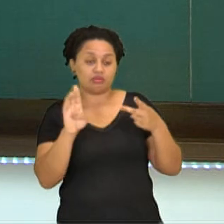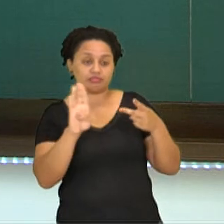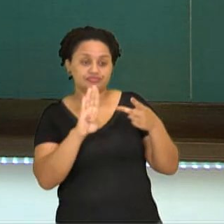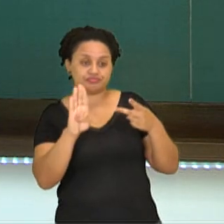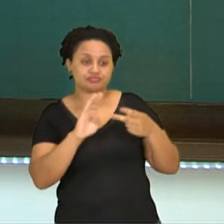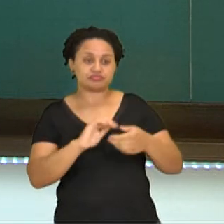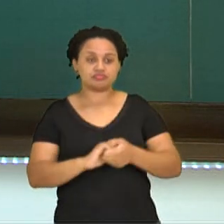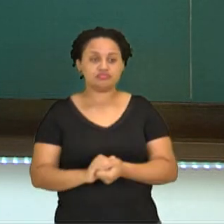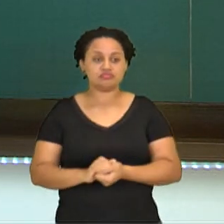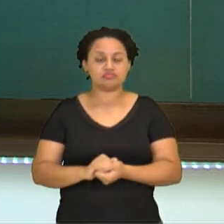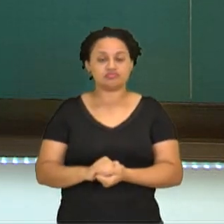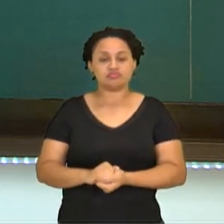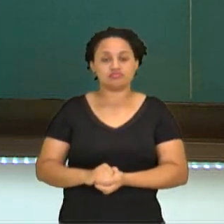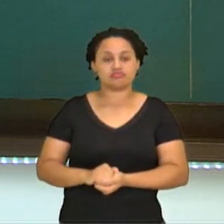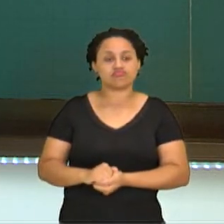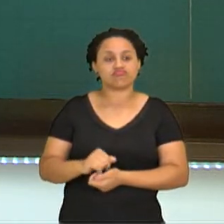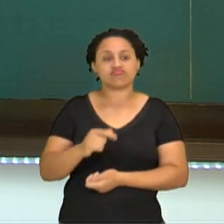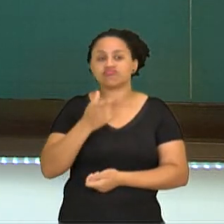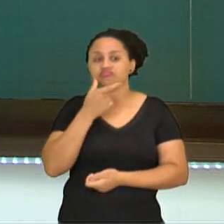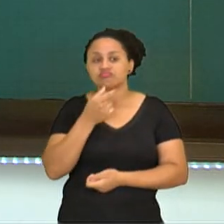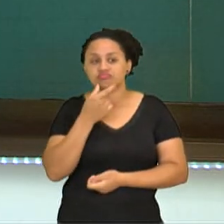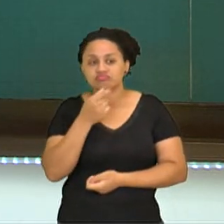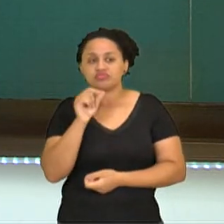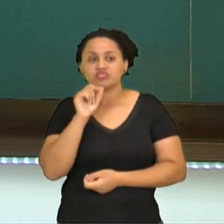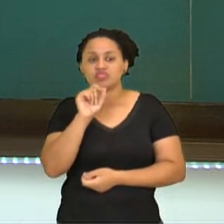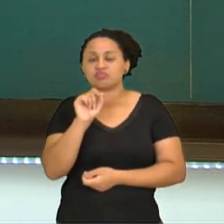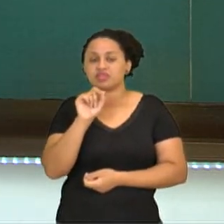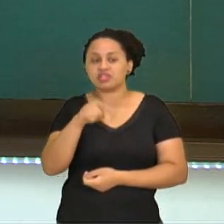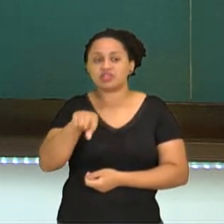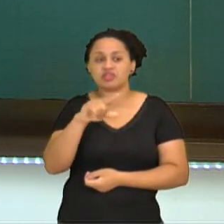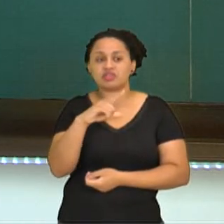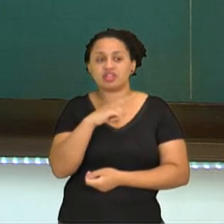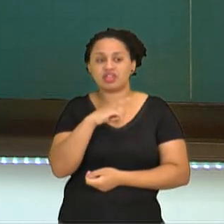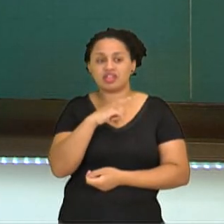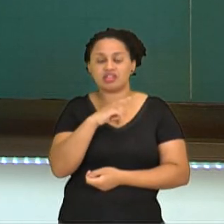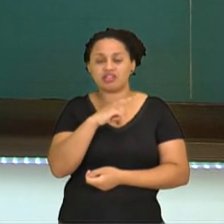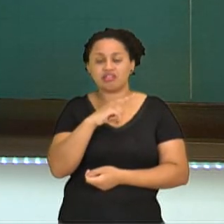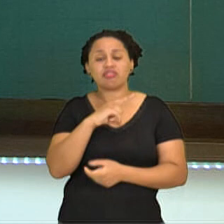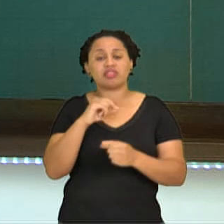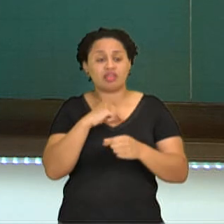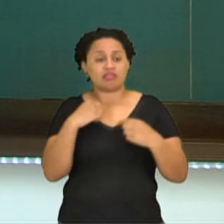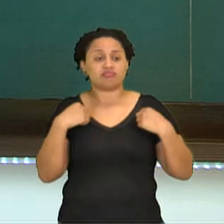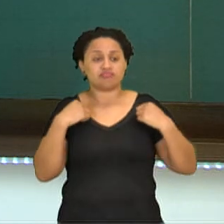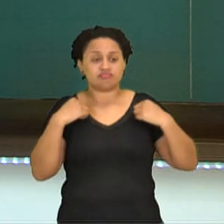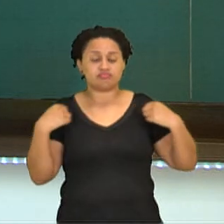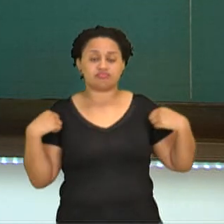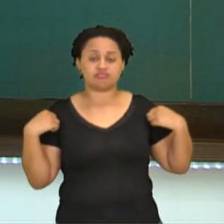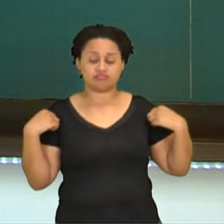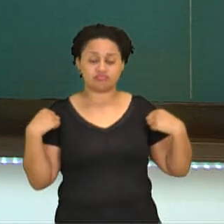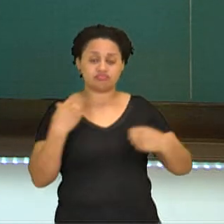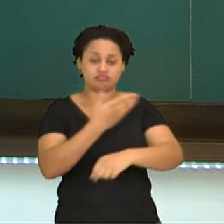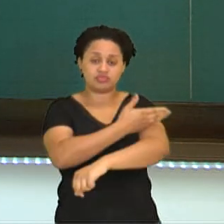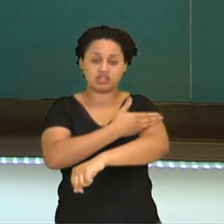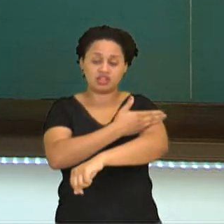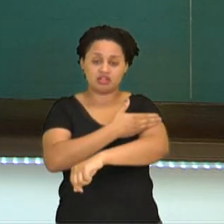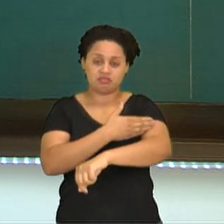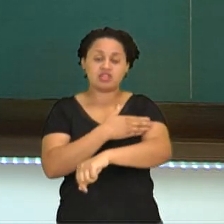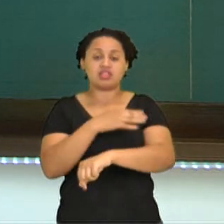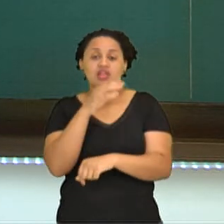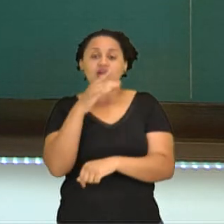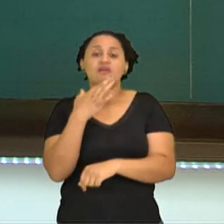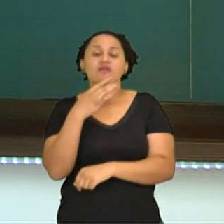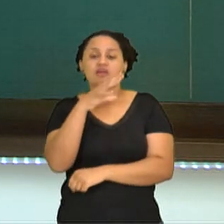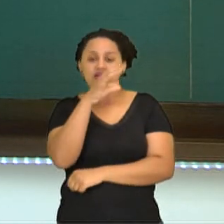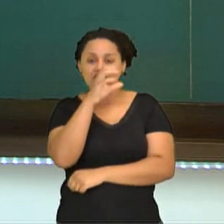The boy has an orange shirt. O menino tem uma